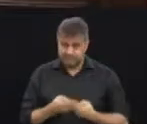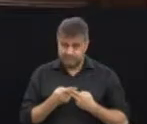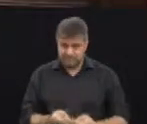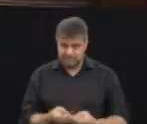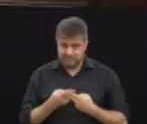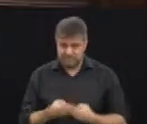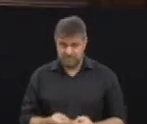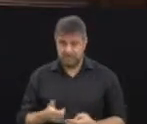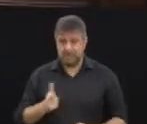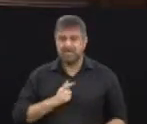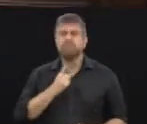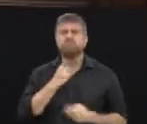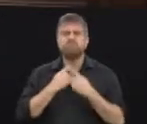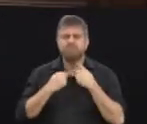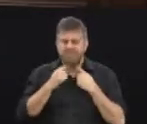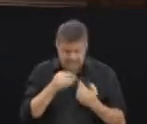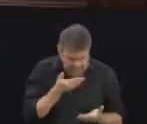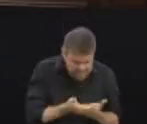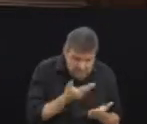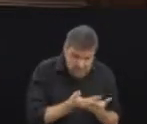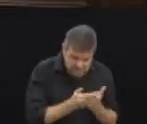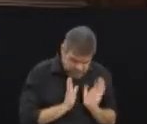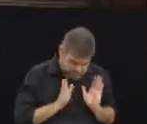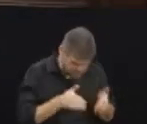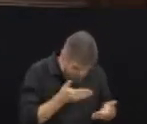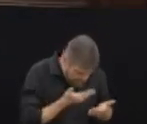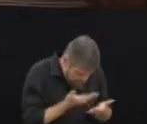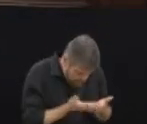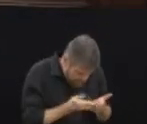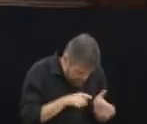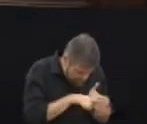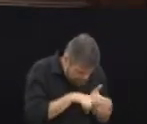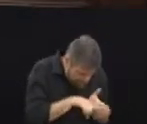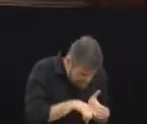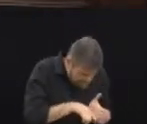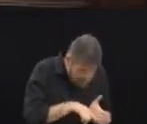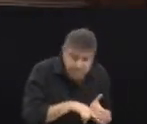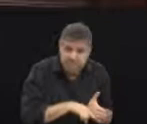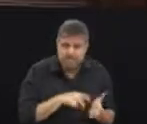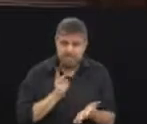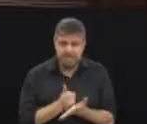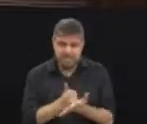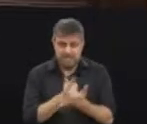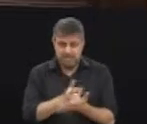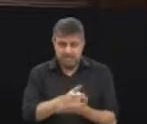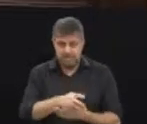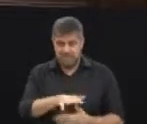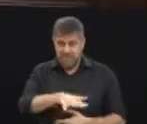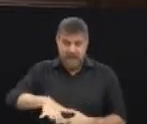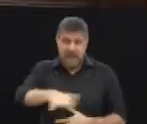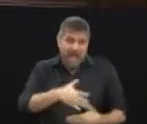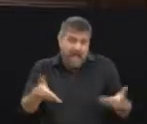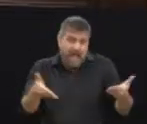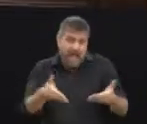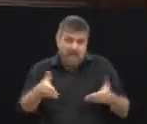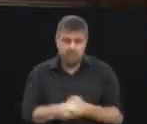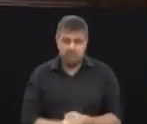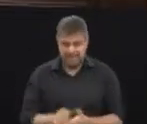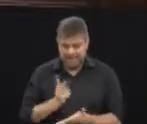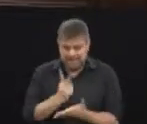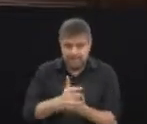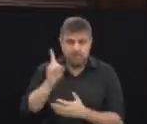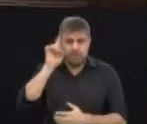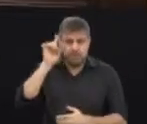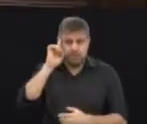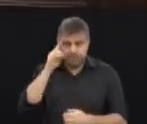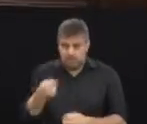tem que ter boa vontade para estudar, para se atualizar a cada dia que passa, principalmente nessa época de hoje, onde a